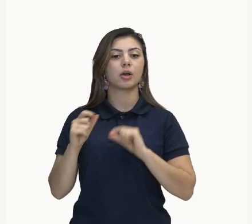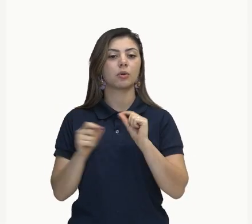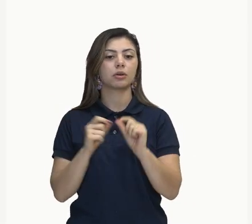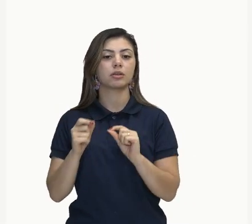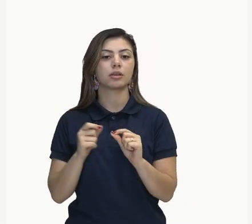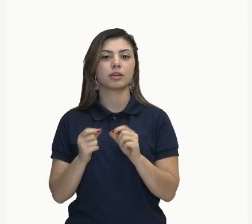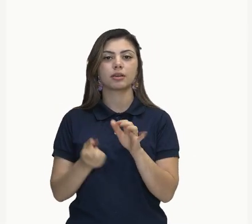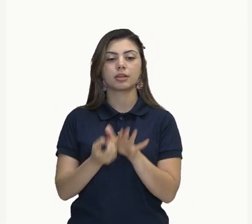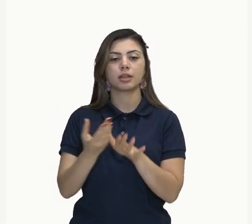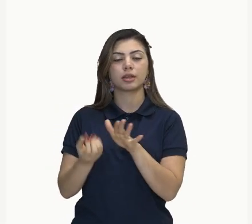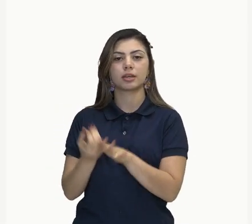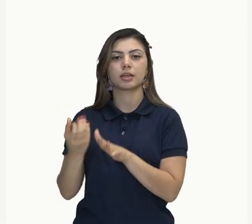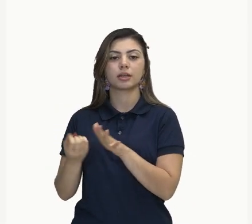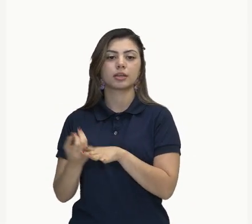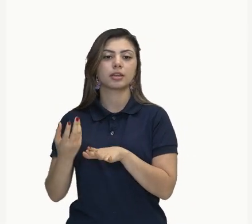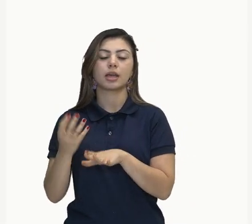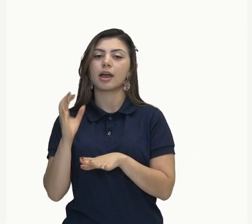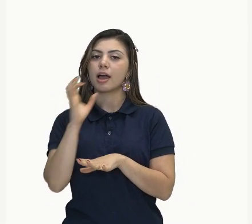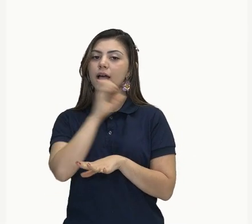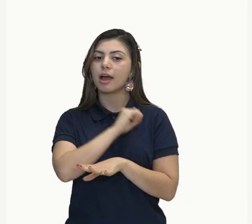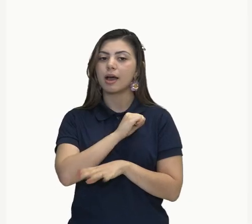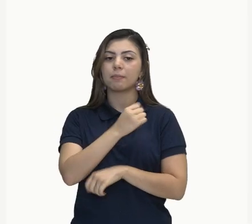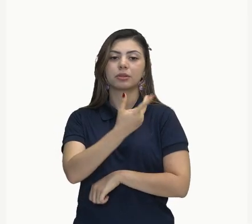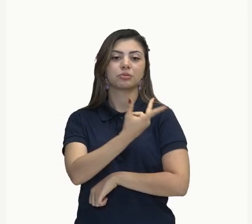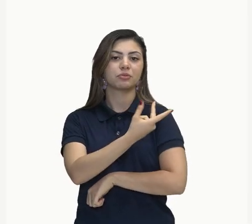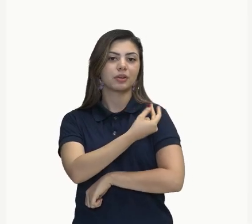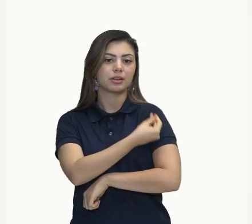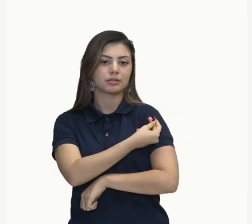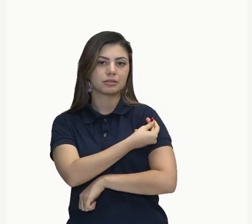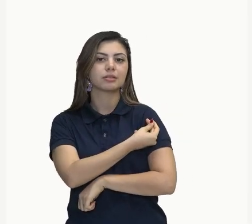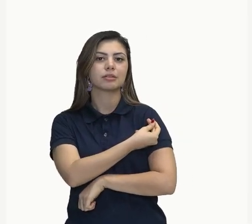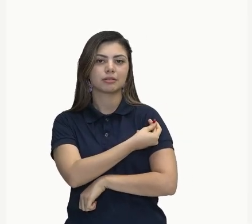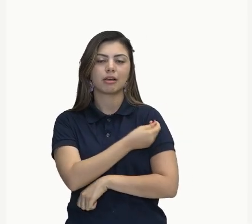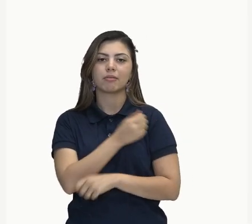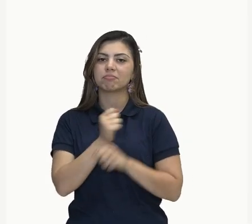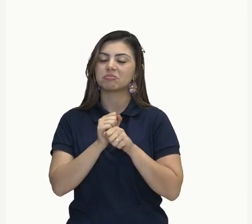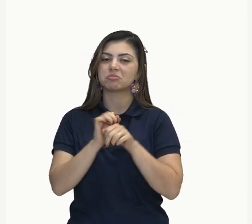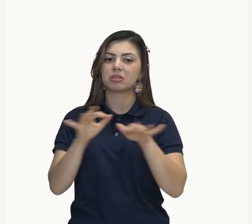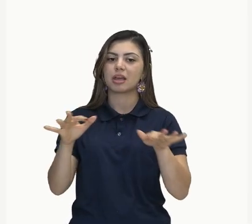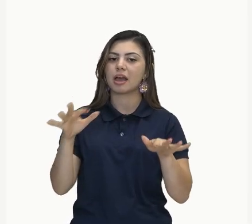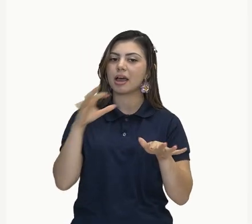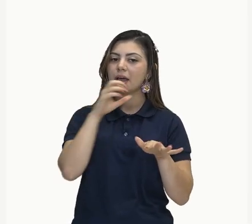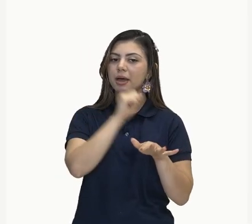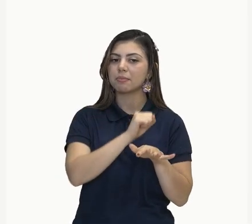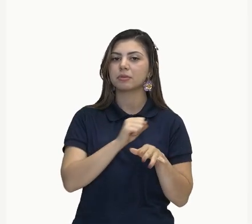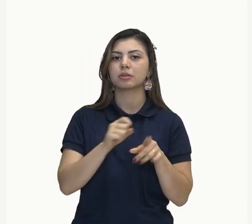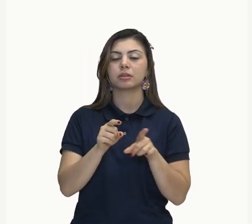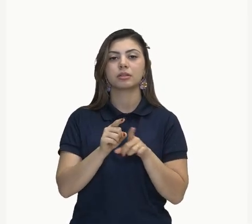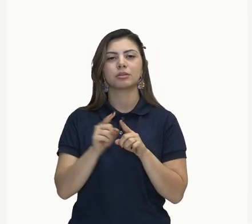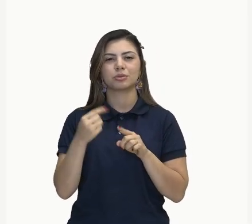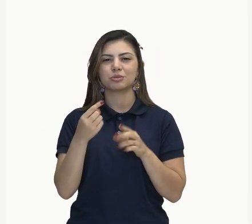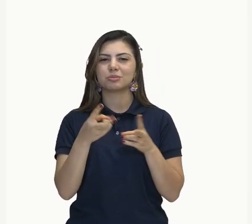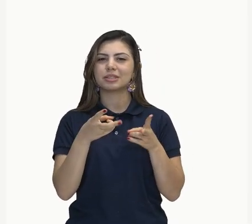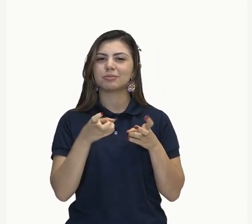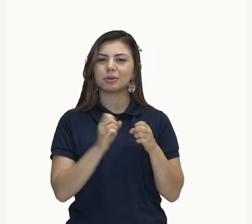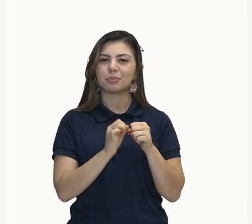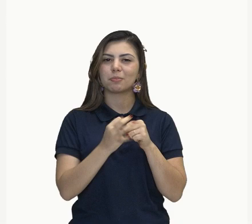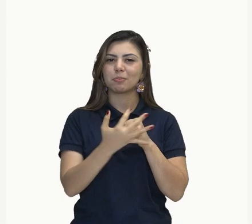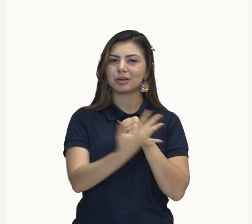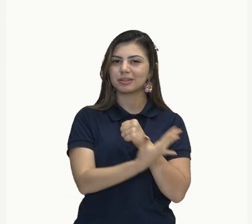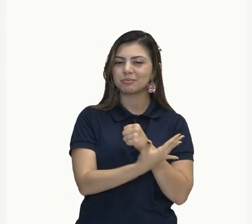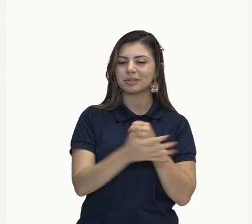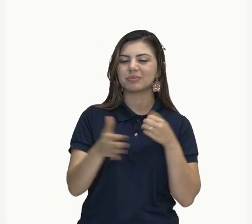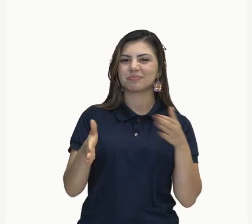a produção e a distribuição rápida das vacinas em massas. Verificamos, né, pós-pandemia,